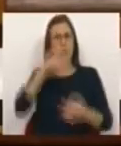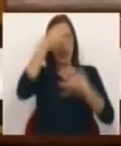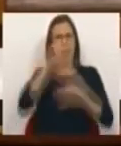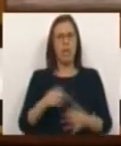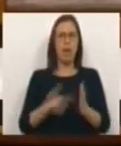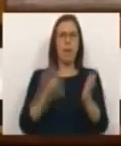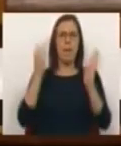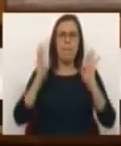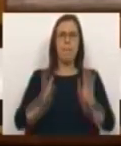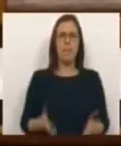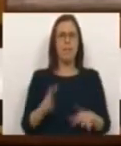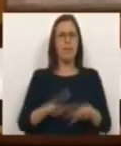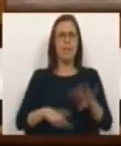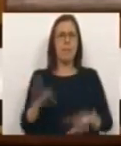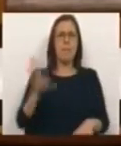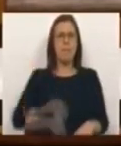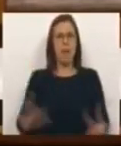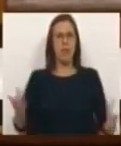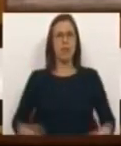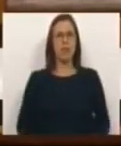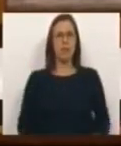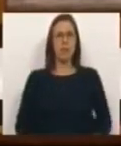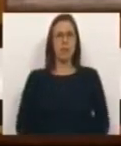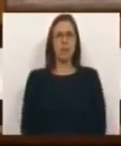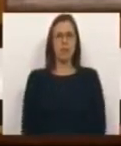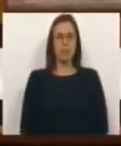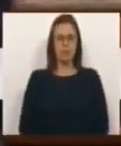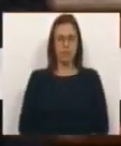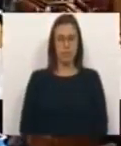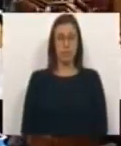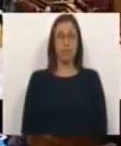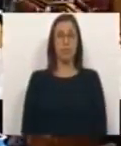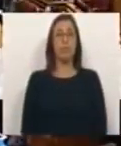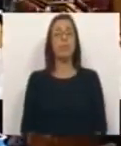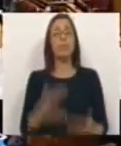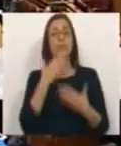necessário. É preciso ir mais longe. Muito obrigado.